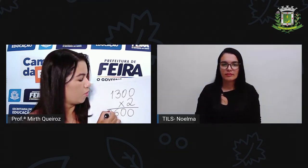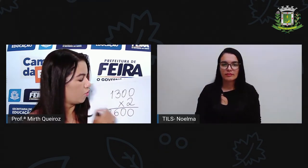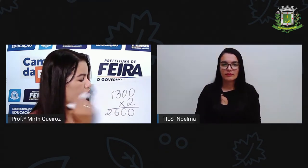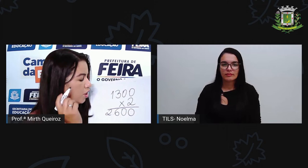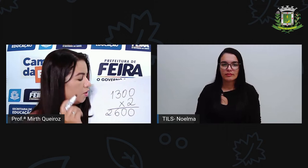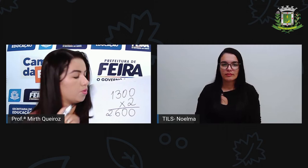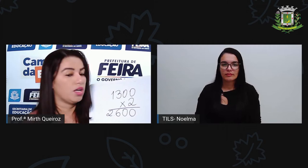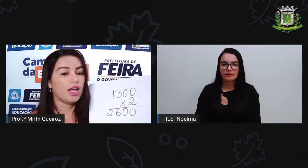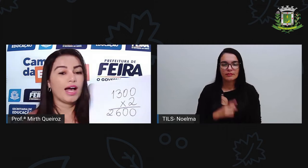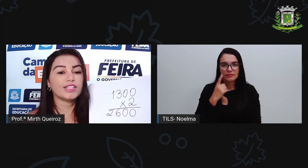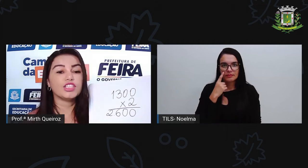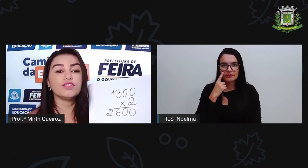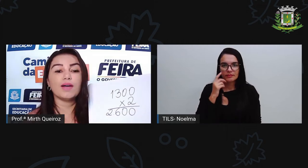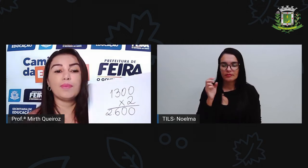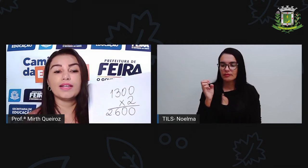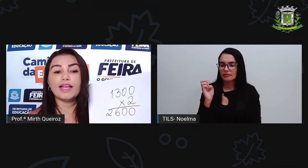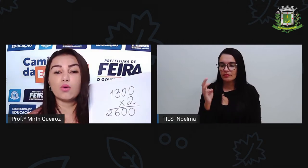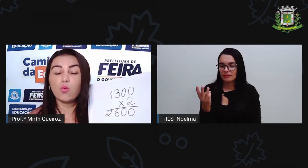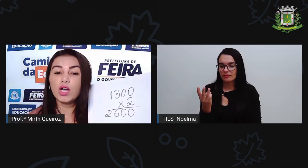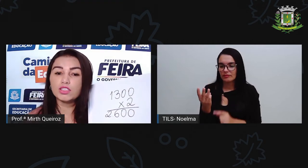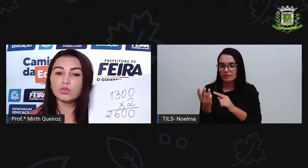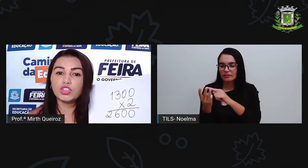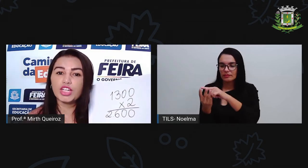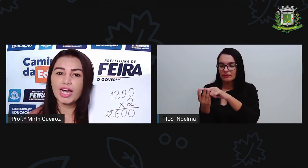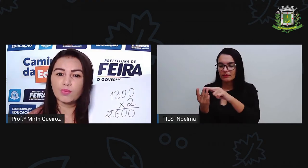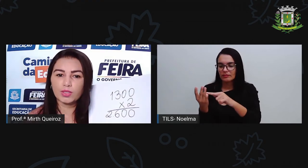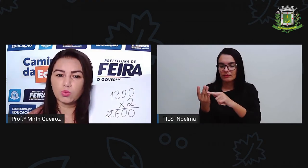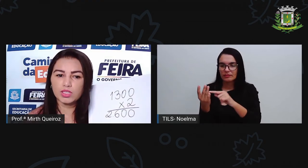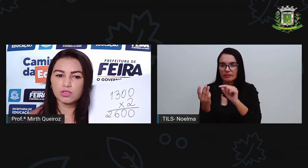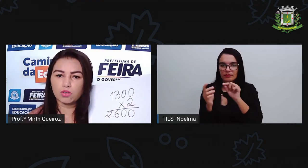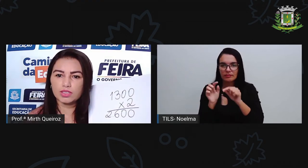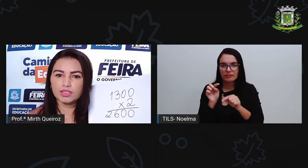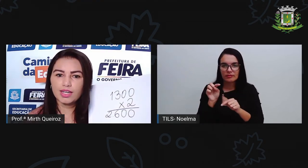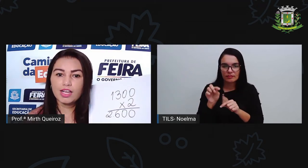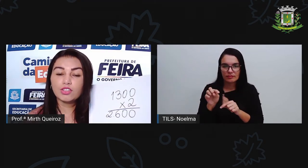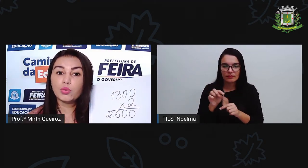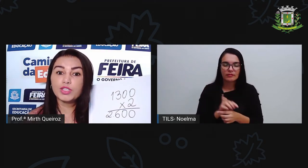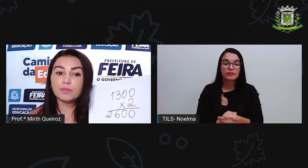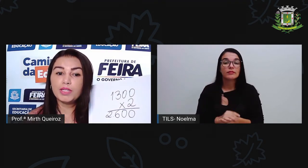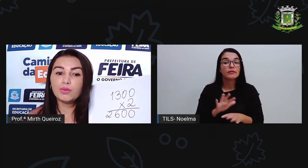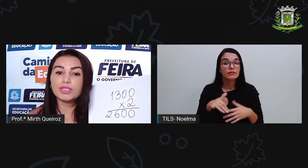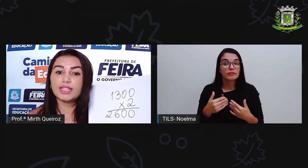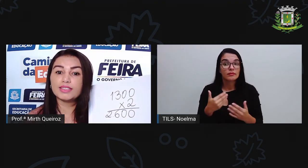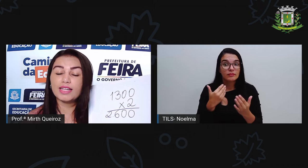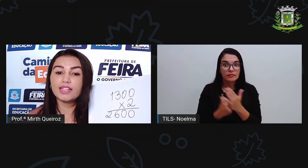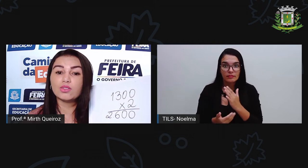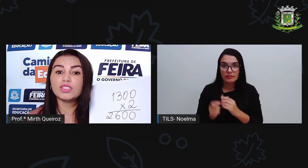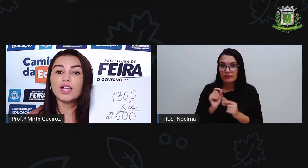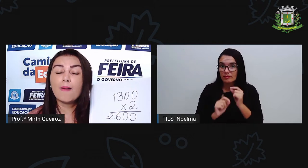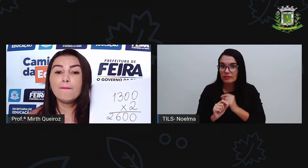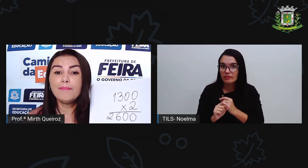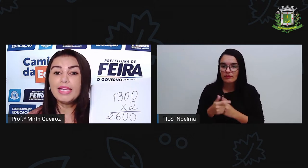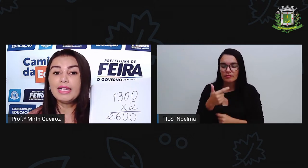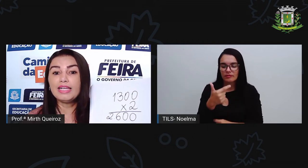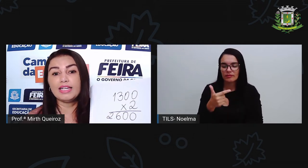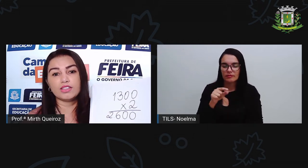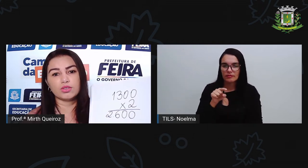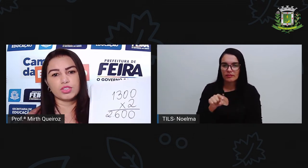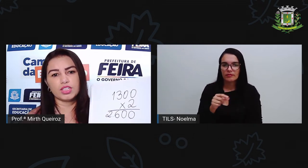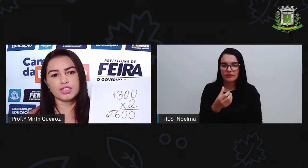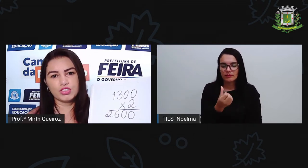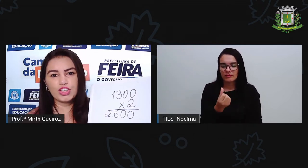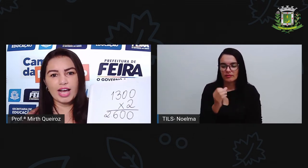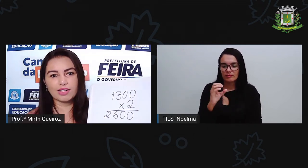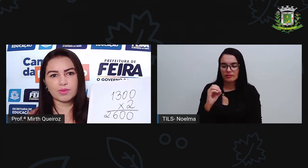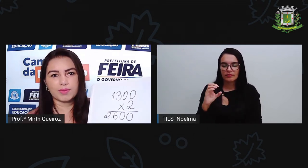3, pontinho. A gente vai perder quanto de água em 2 horas? 2.600